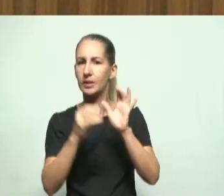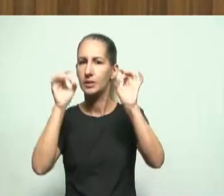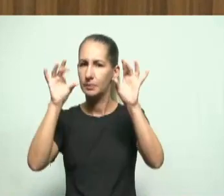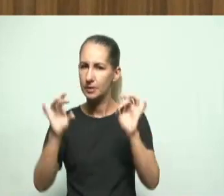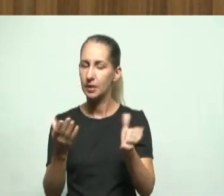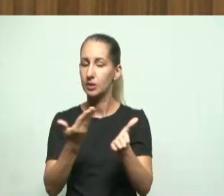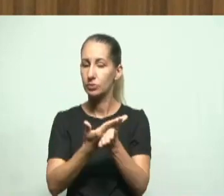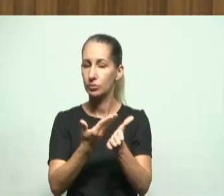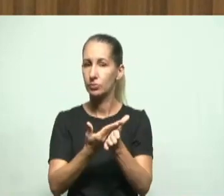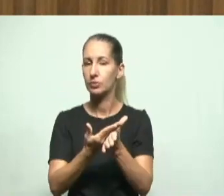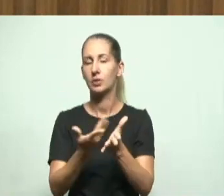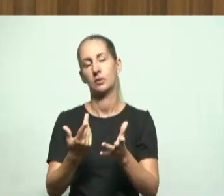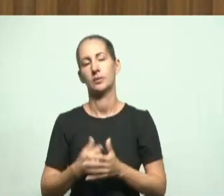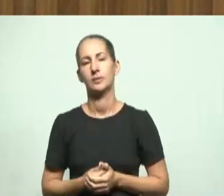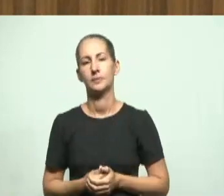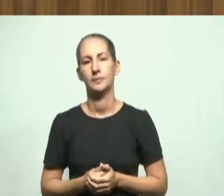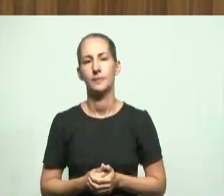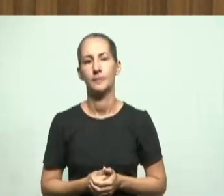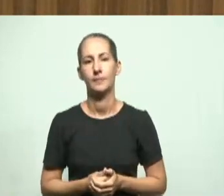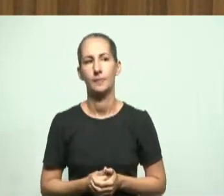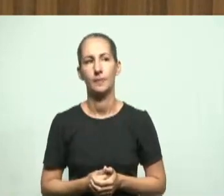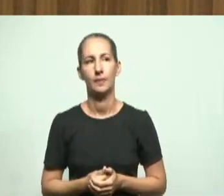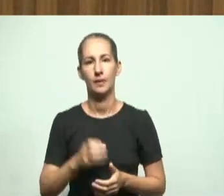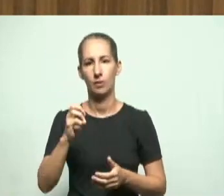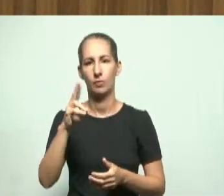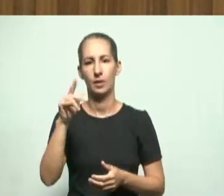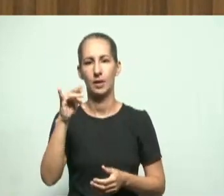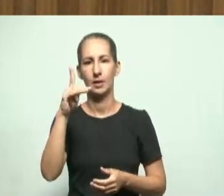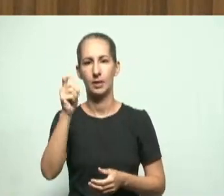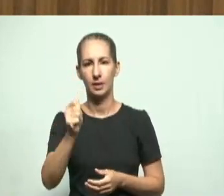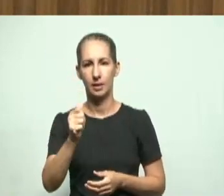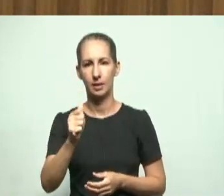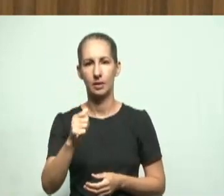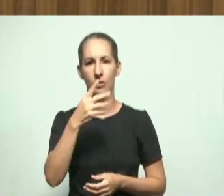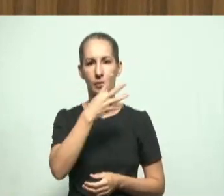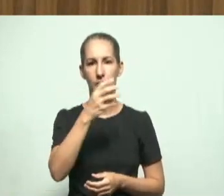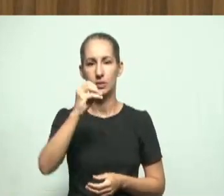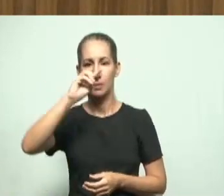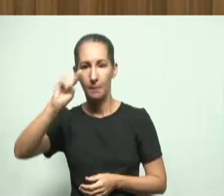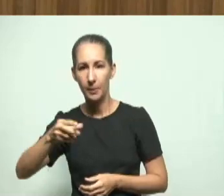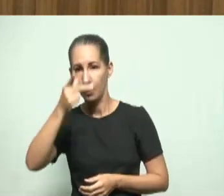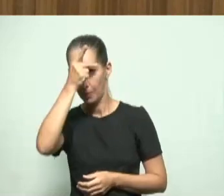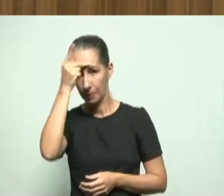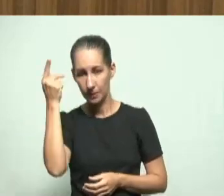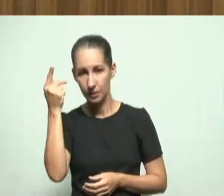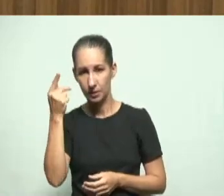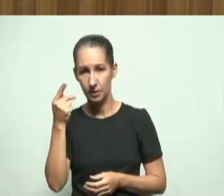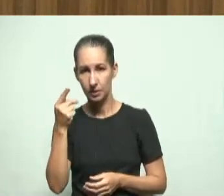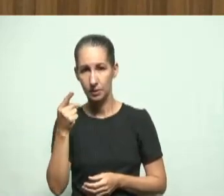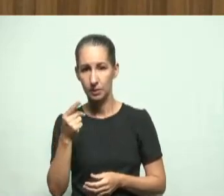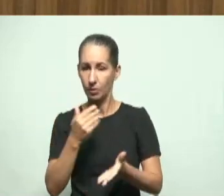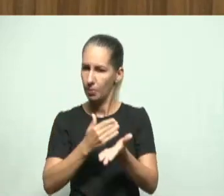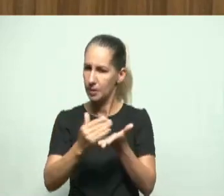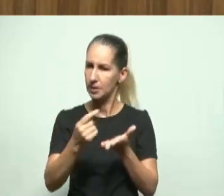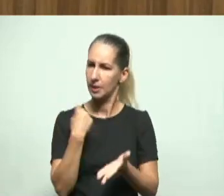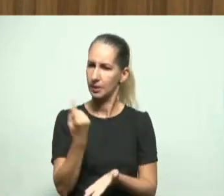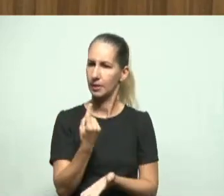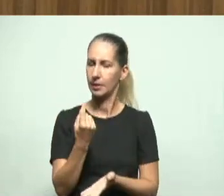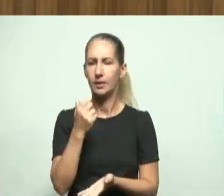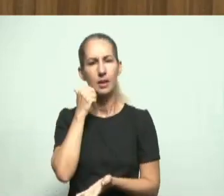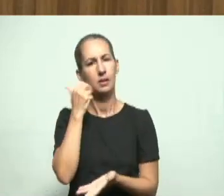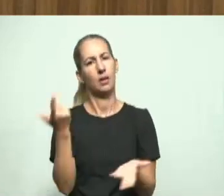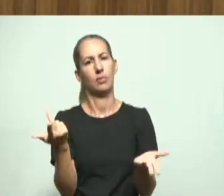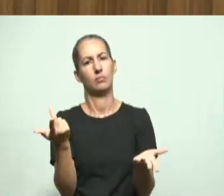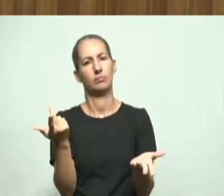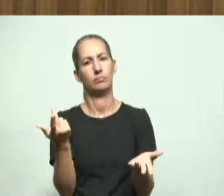especialistas em transporte. Então, Caucaia deu certo com quase 400 mil habitantes. Por que aqui Natal não pode, pelo menos, começar? Então, e